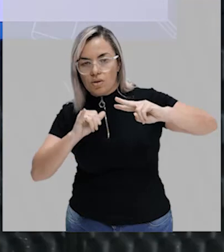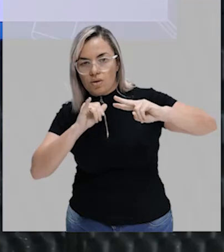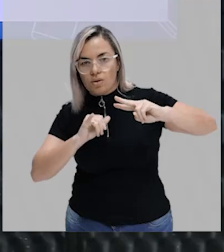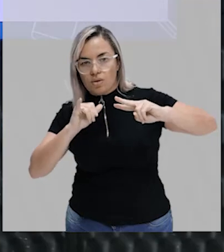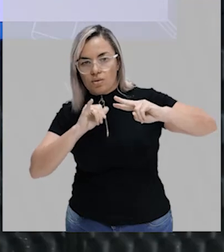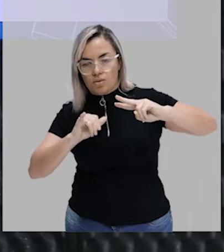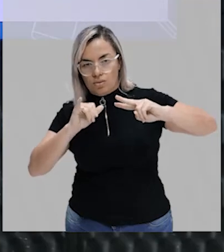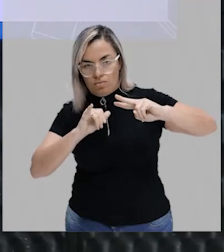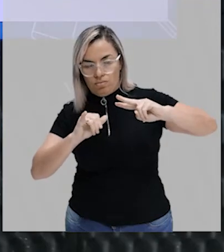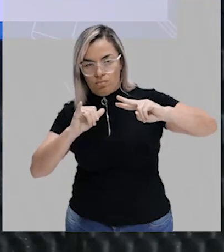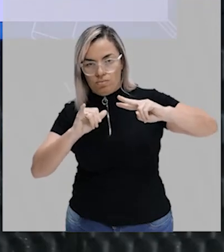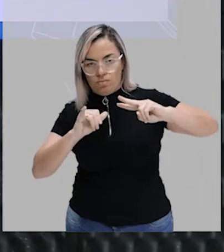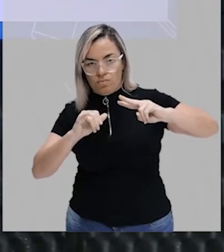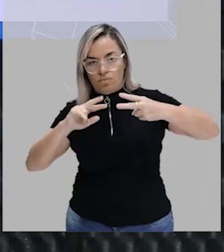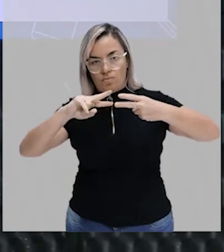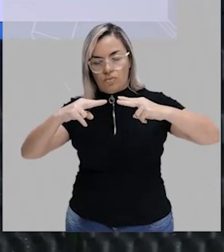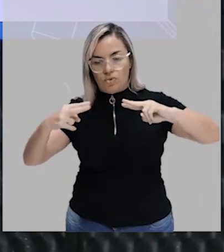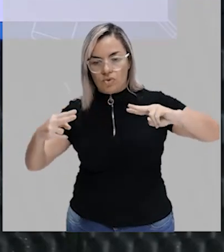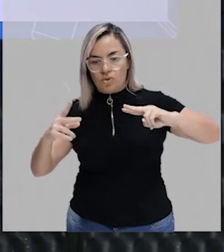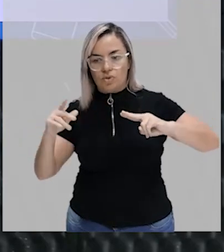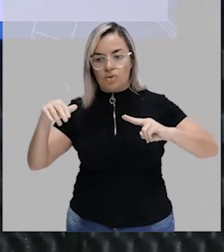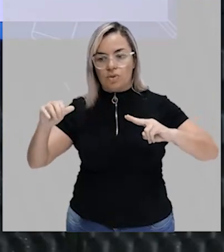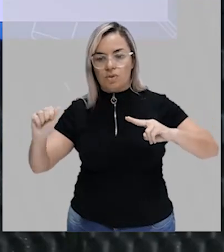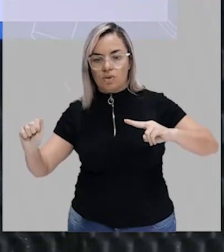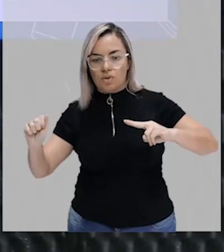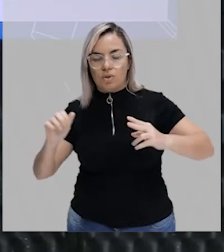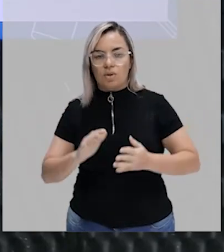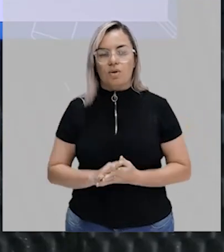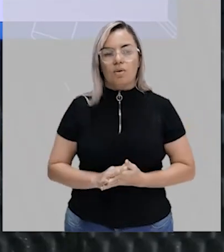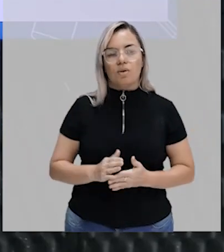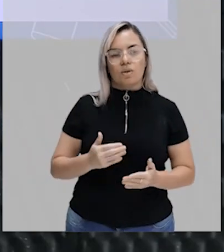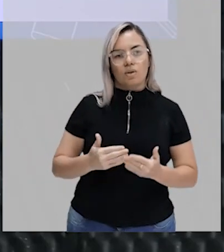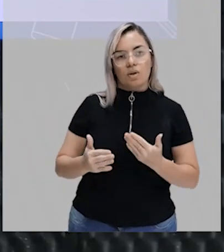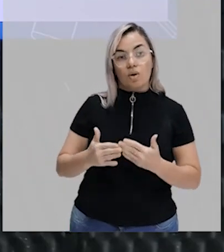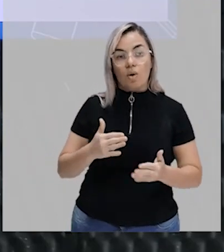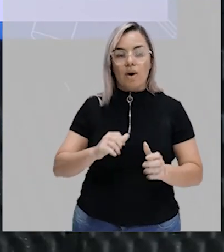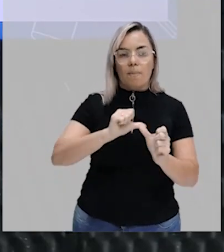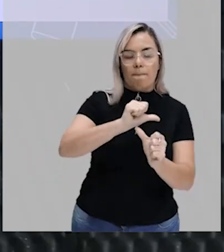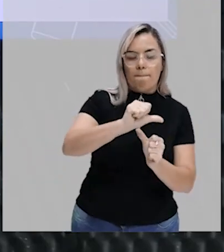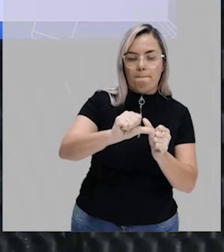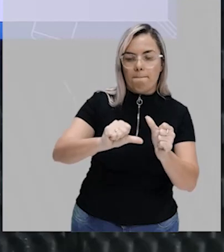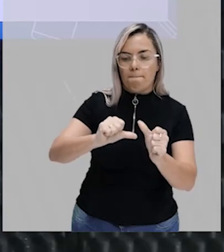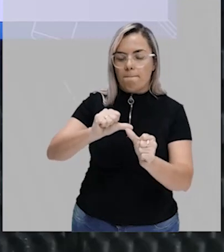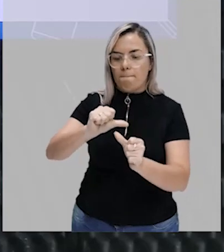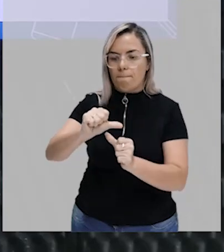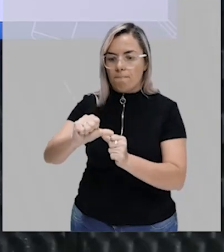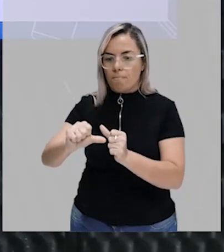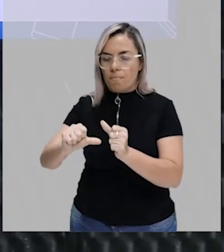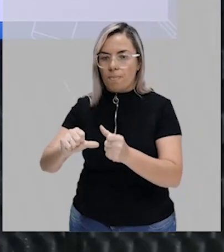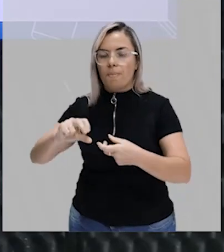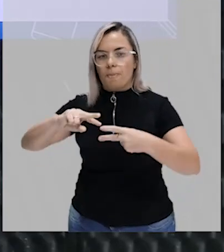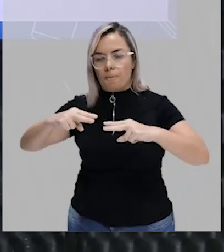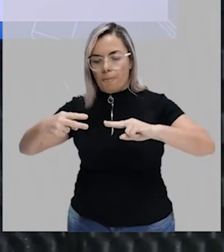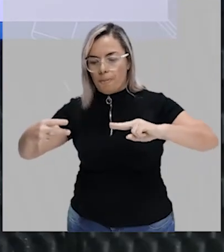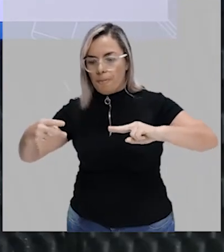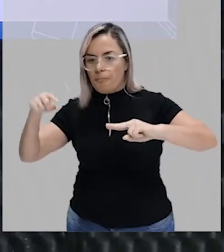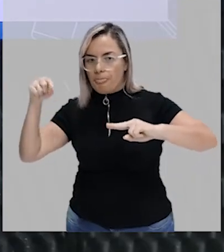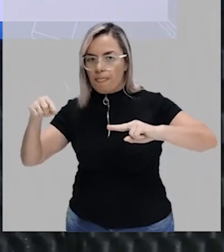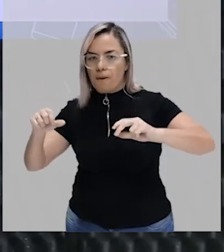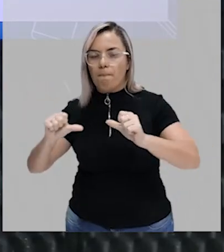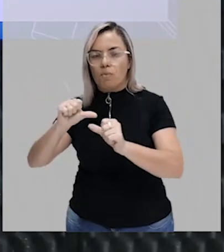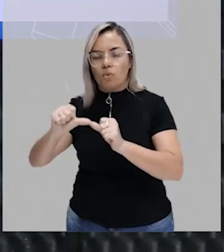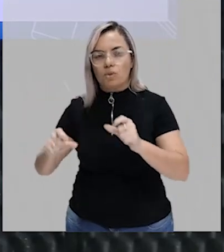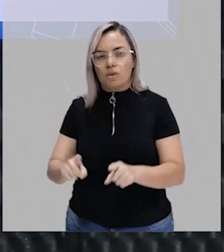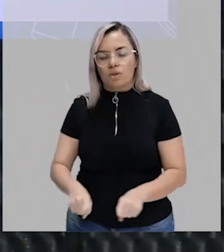se tem uma informação genética, pessoal, qualquer mudança altera a informação. Eu vou dar um exemplo